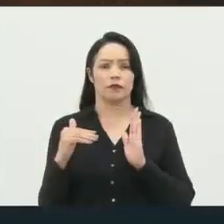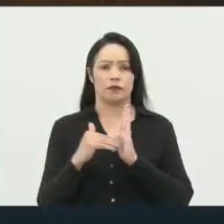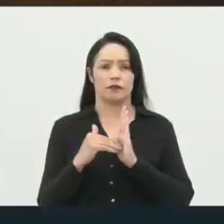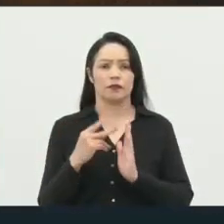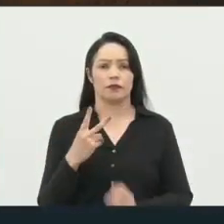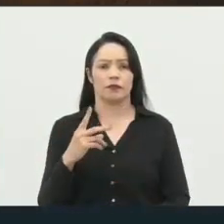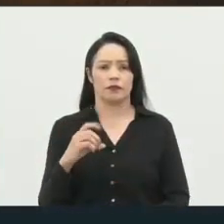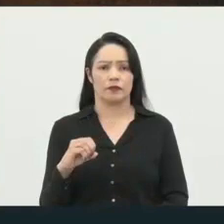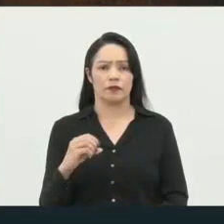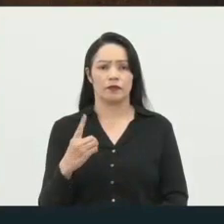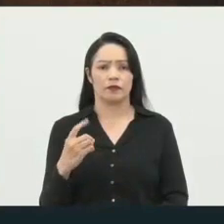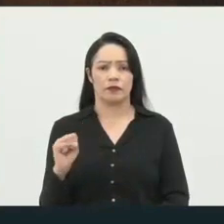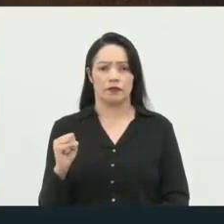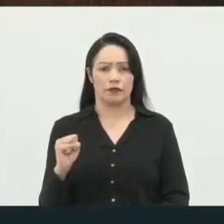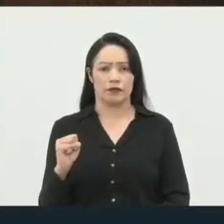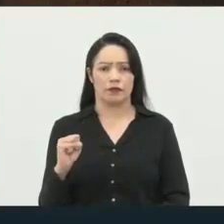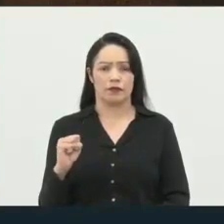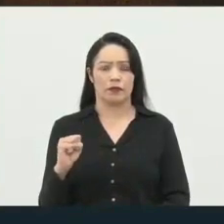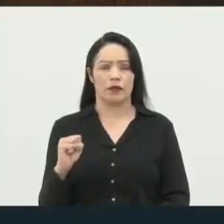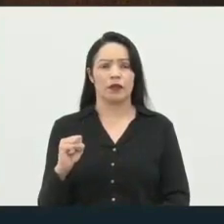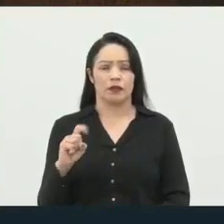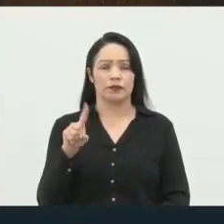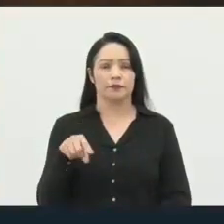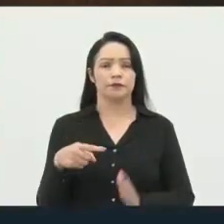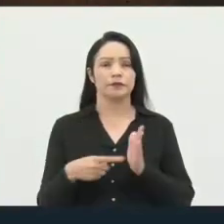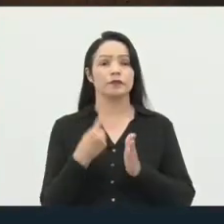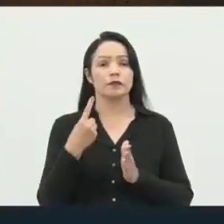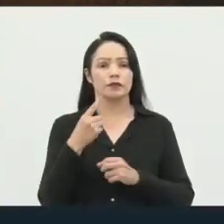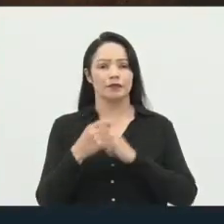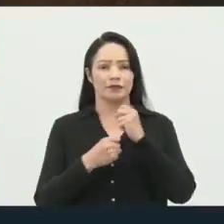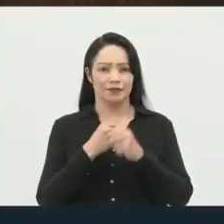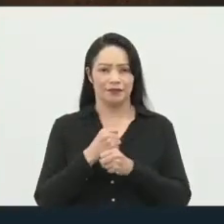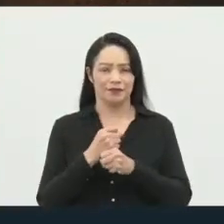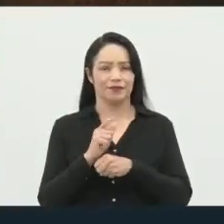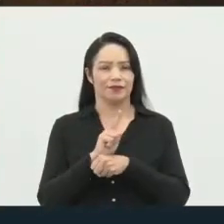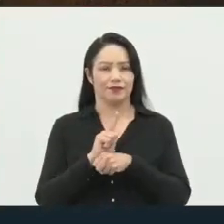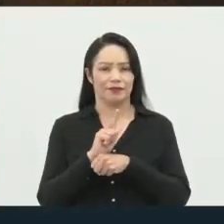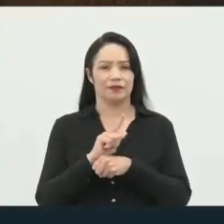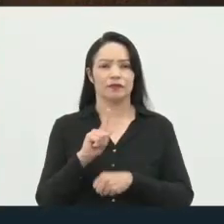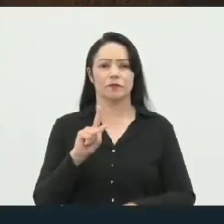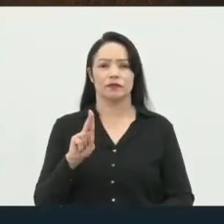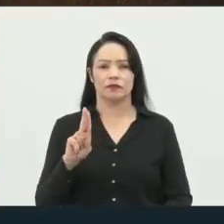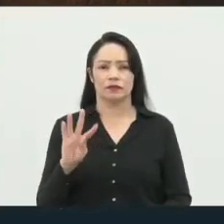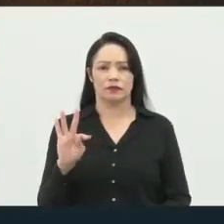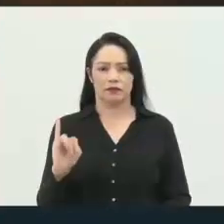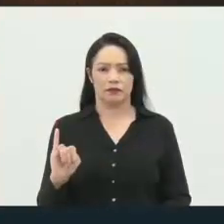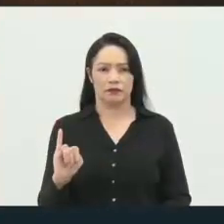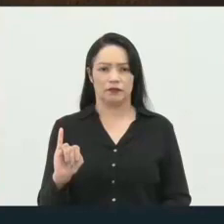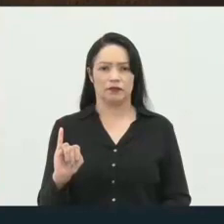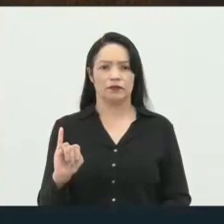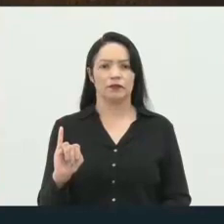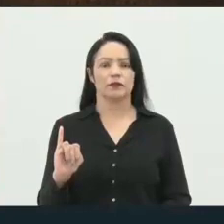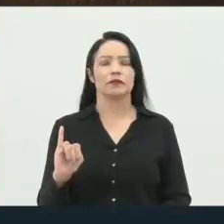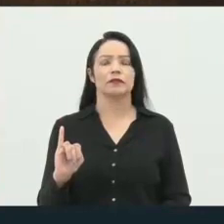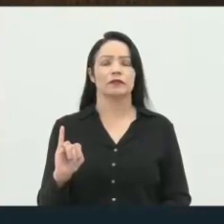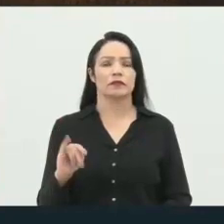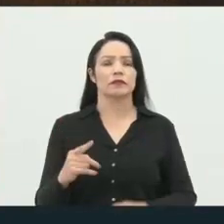2018 que foi inclusive o primeiro ano de gestão do prefeito Gut primeiro ano né